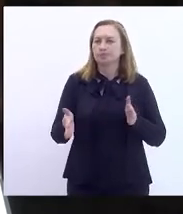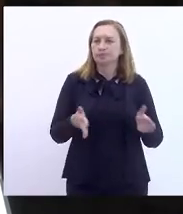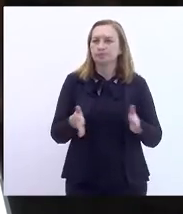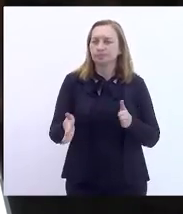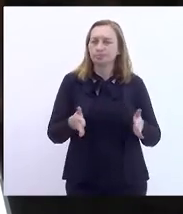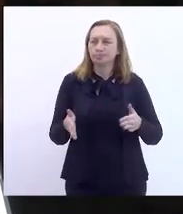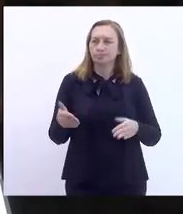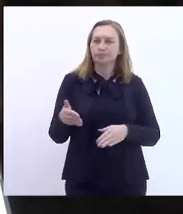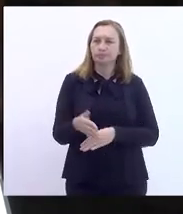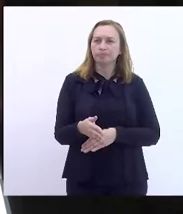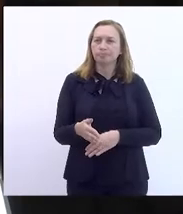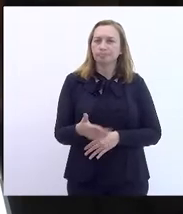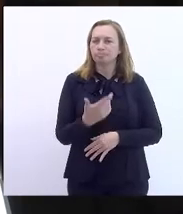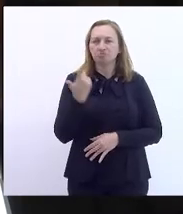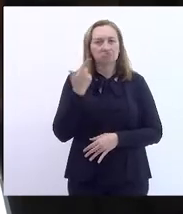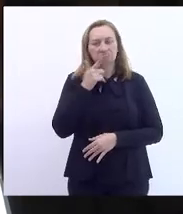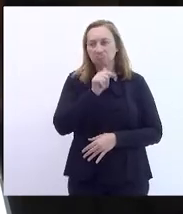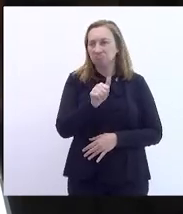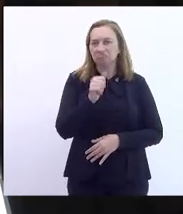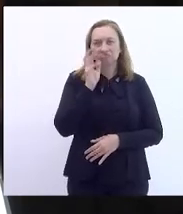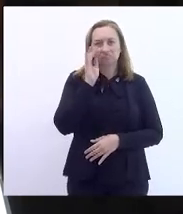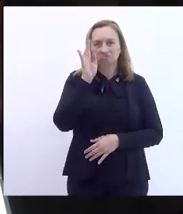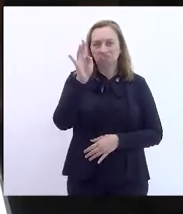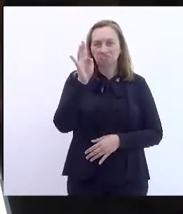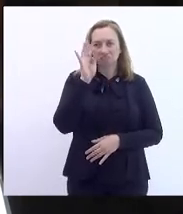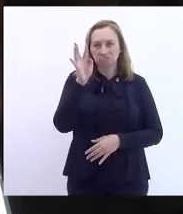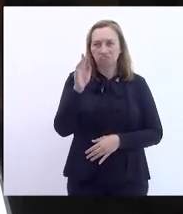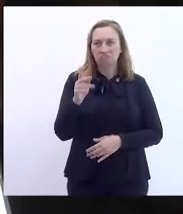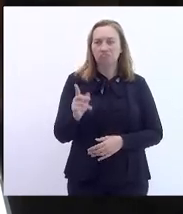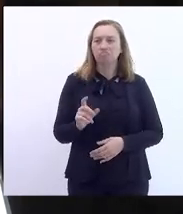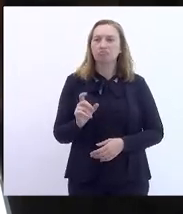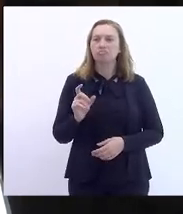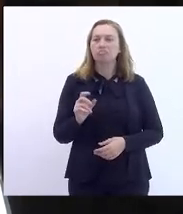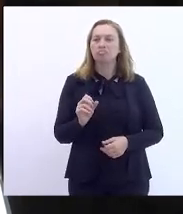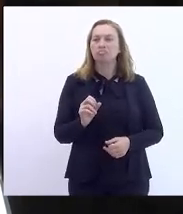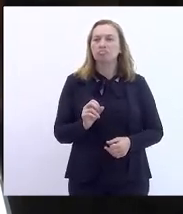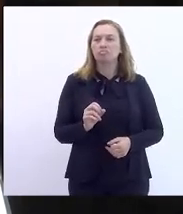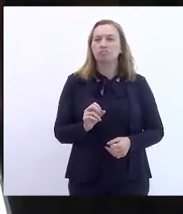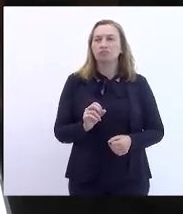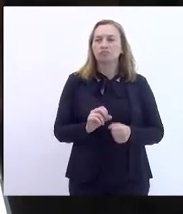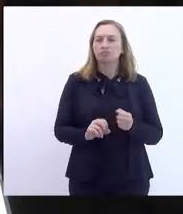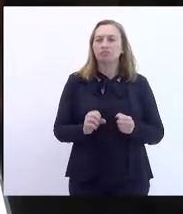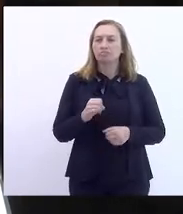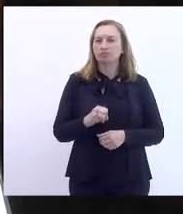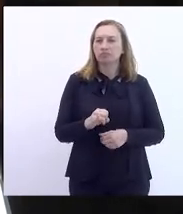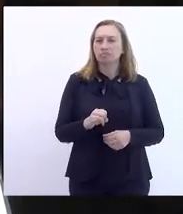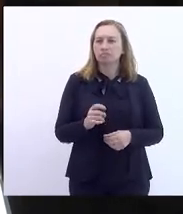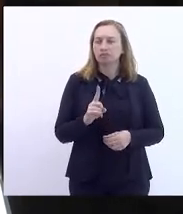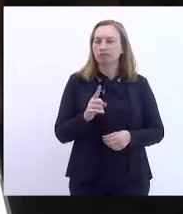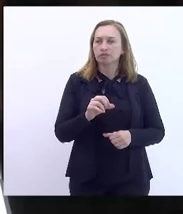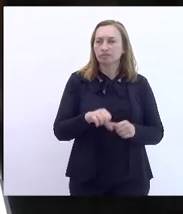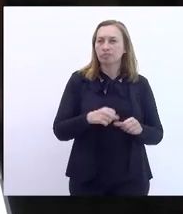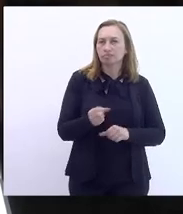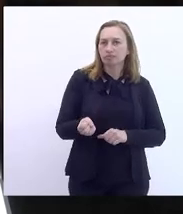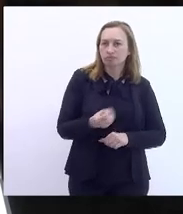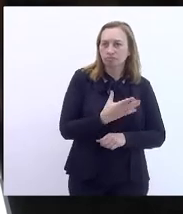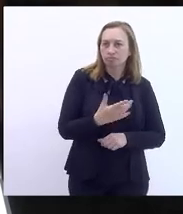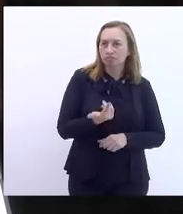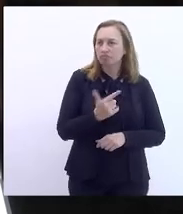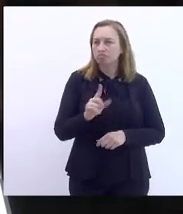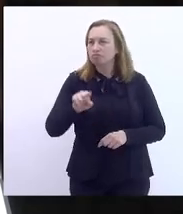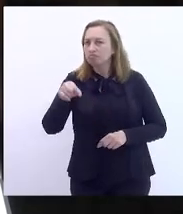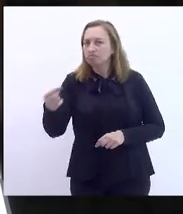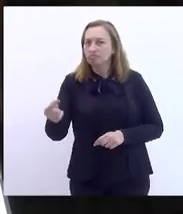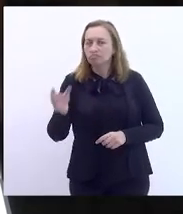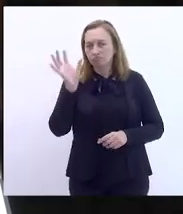chegando e a gente não consegue imaginar o que que nós vamos viver se uma liminar dessa não foi renovado ou se não tiver